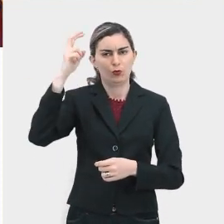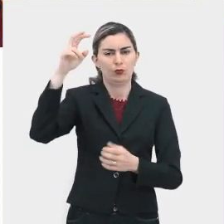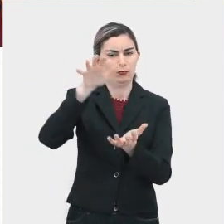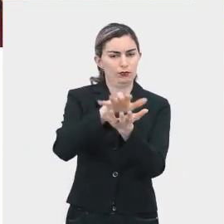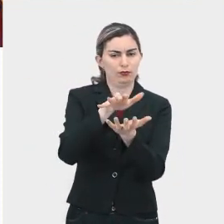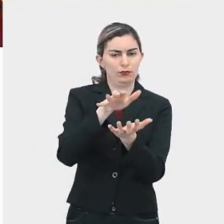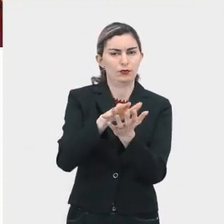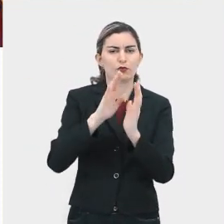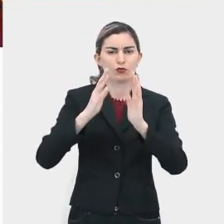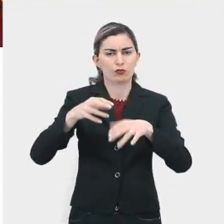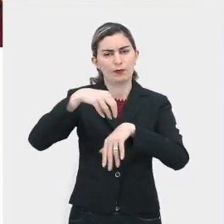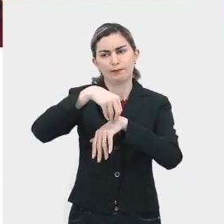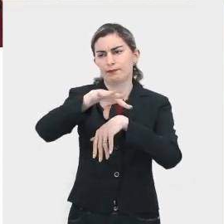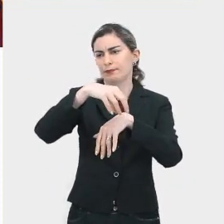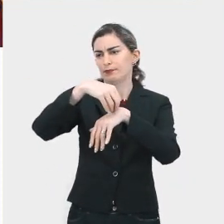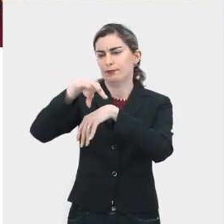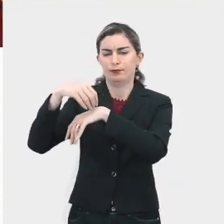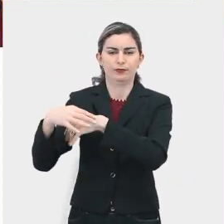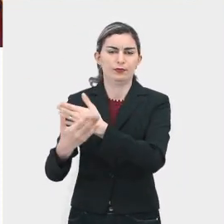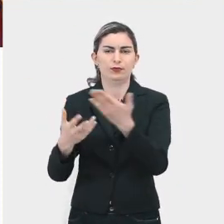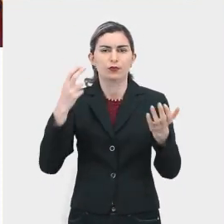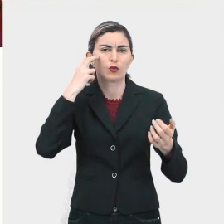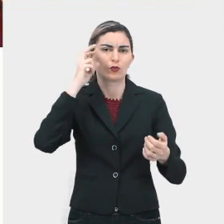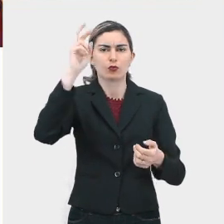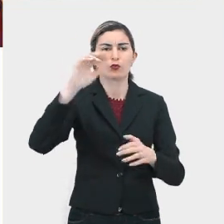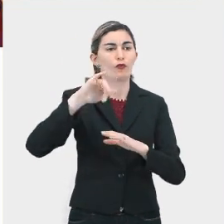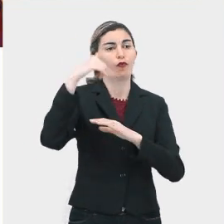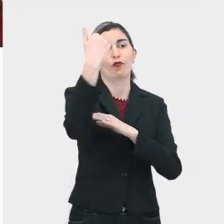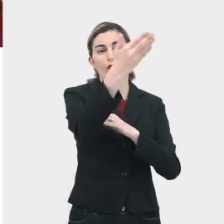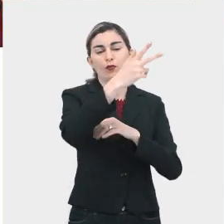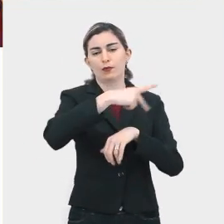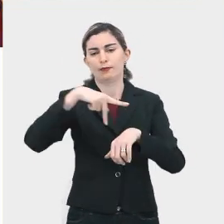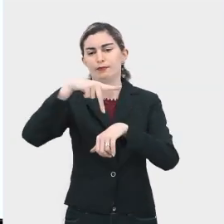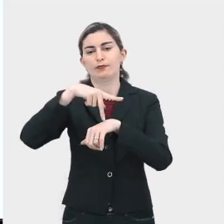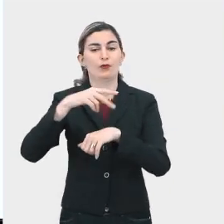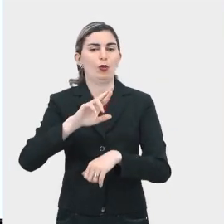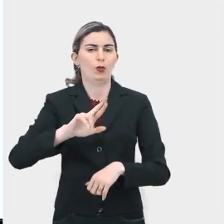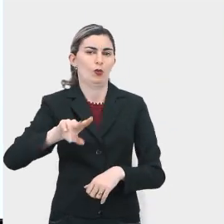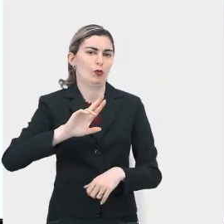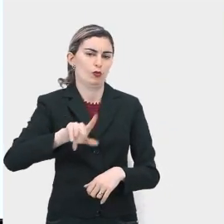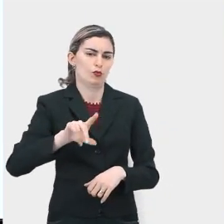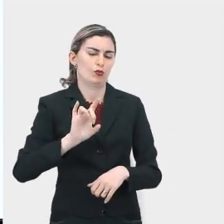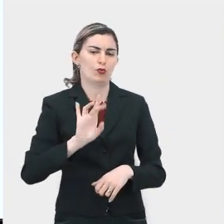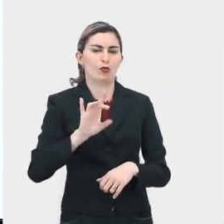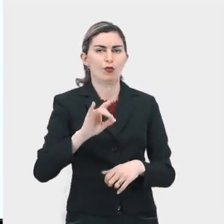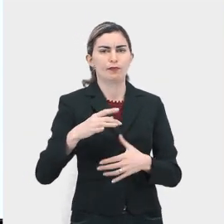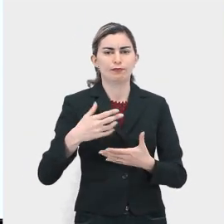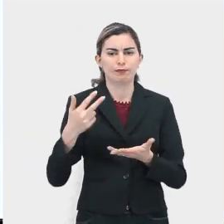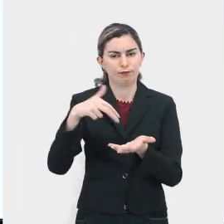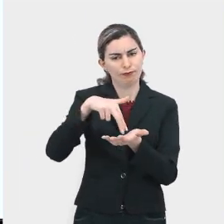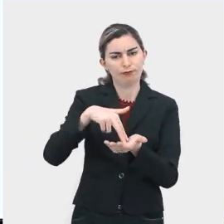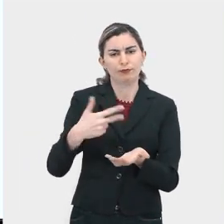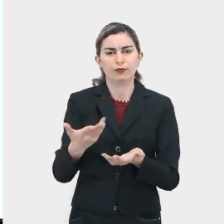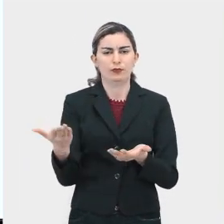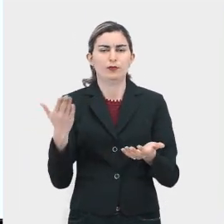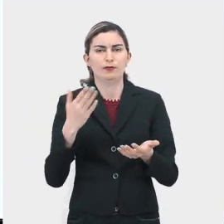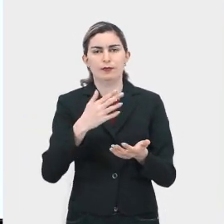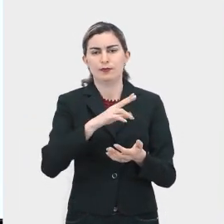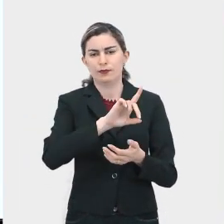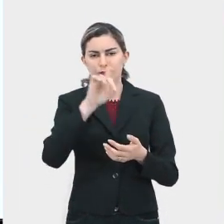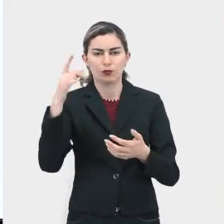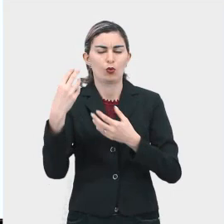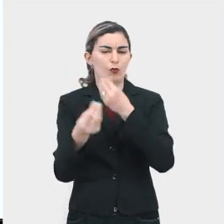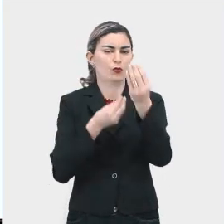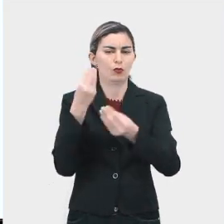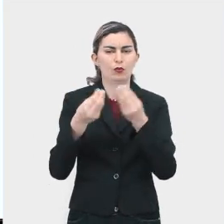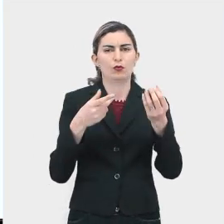já levou a nossa cultura para fora do país. E não somente está presente no baile do Menino Deus, como ele tem